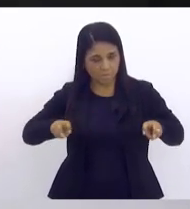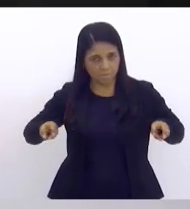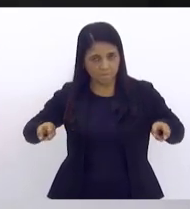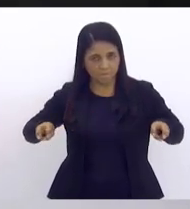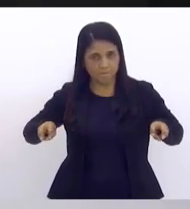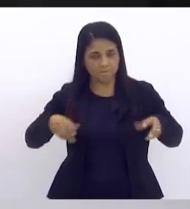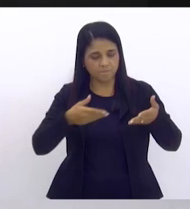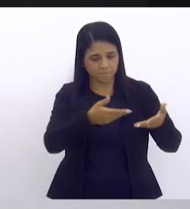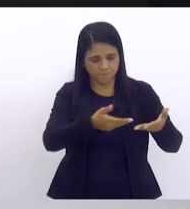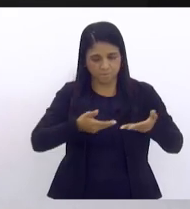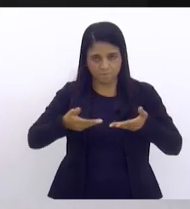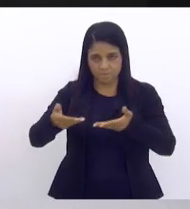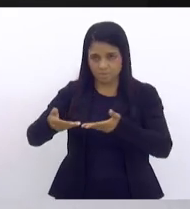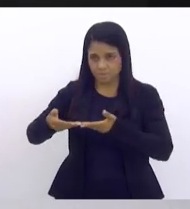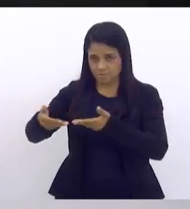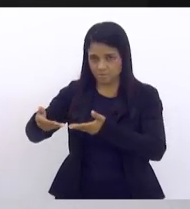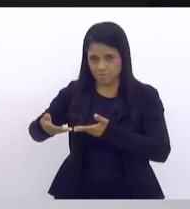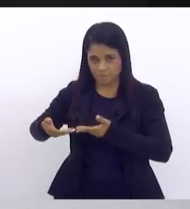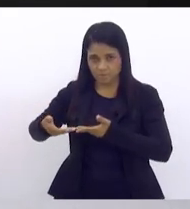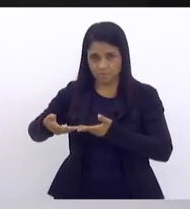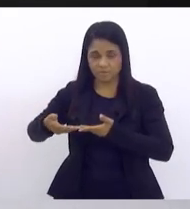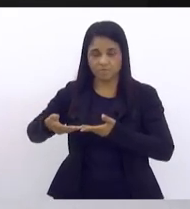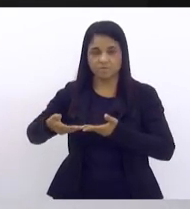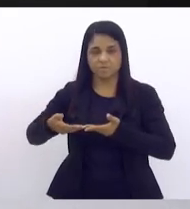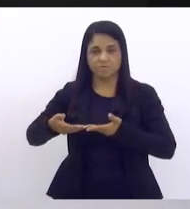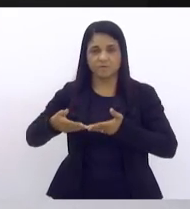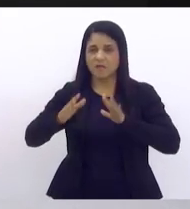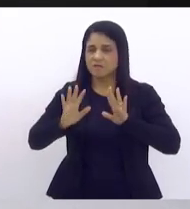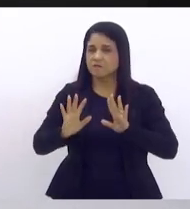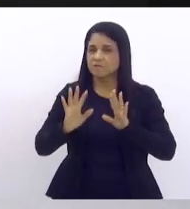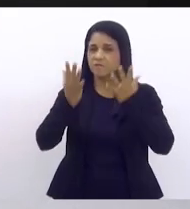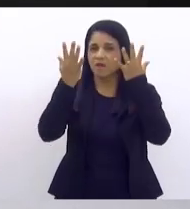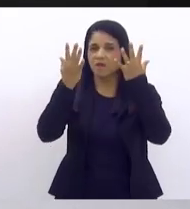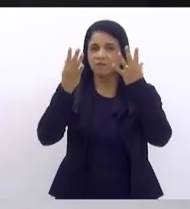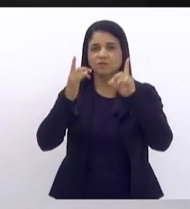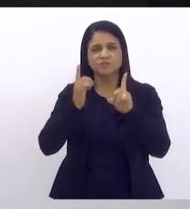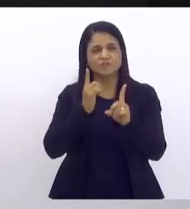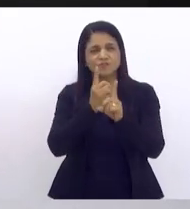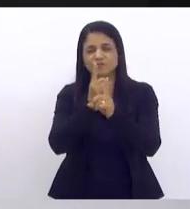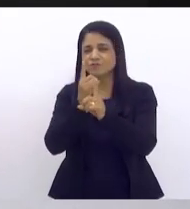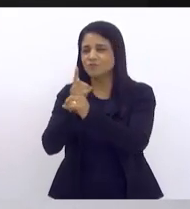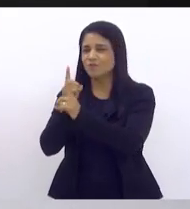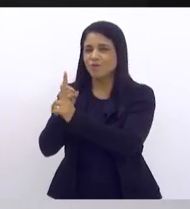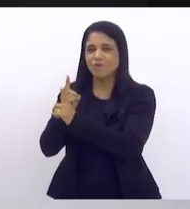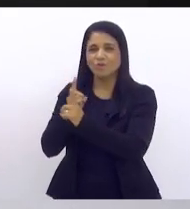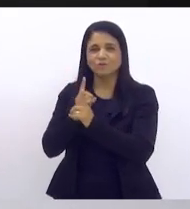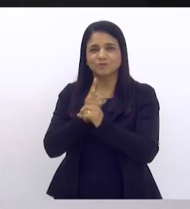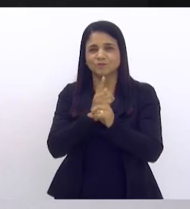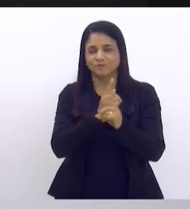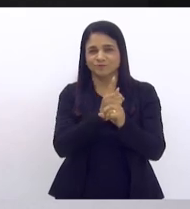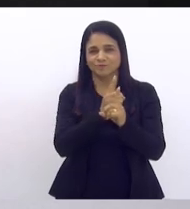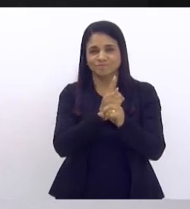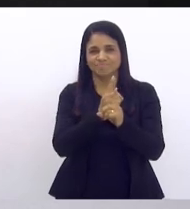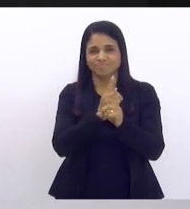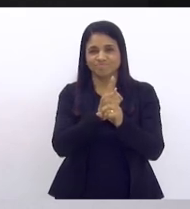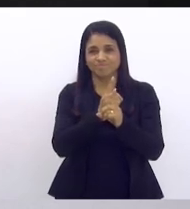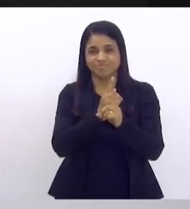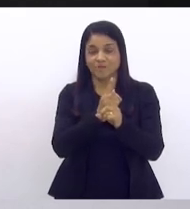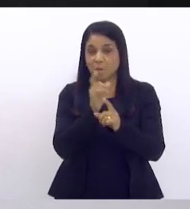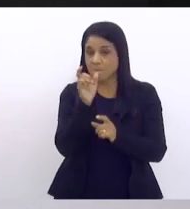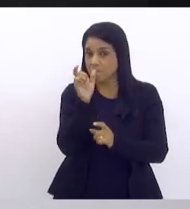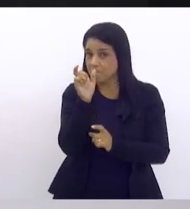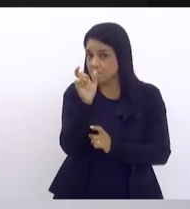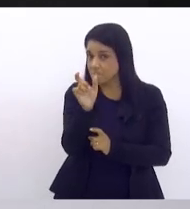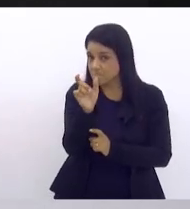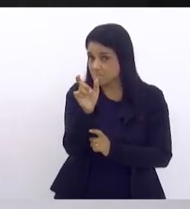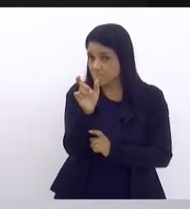desta mesa, nesta grande festa, esta mesa de encontro. Guardem essa palavra, minha gente, porque é